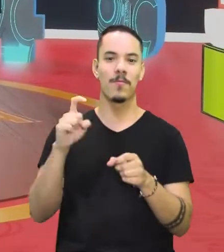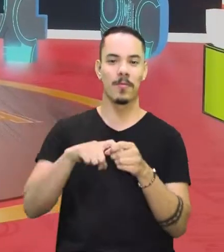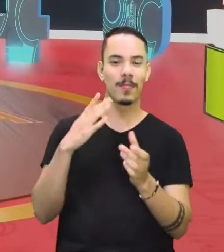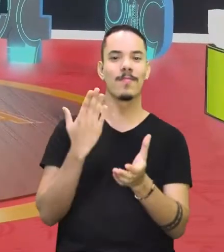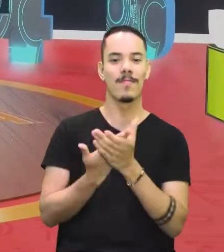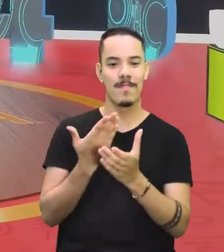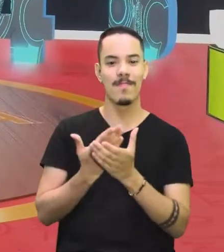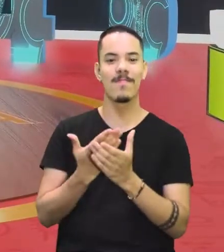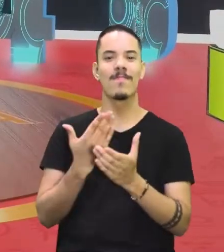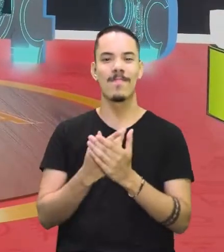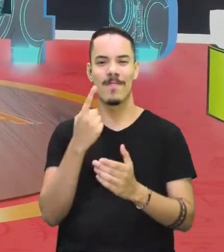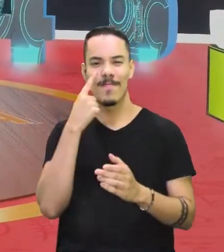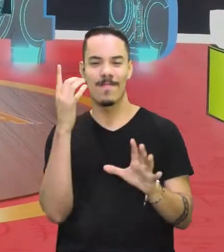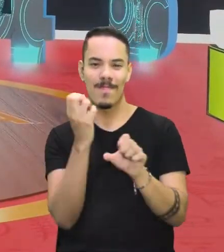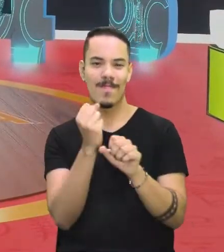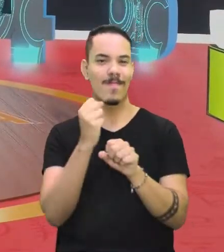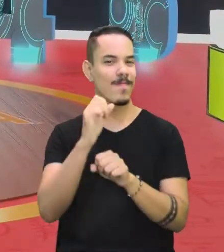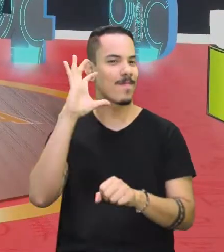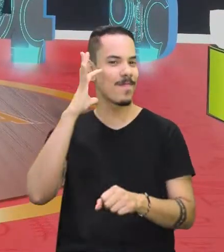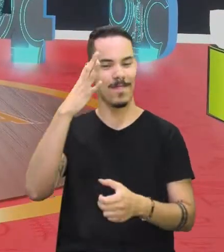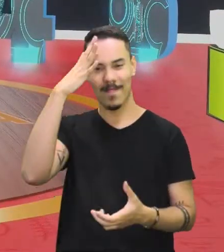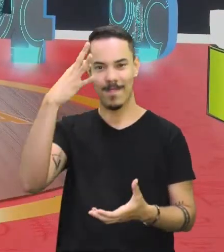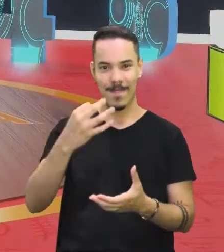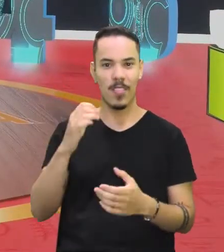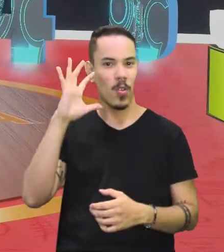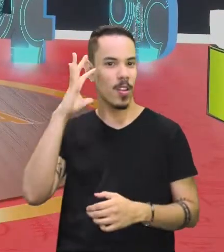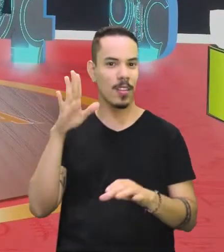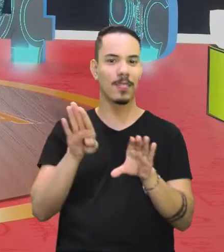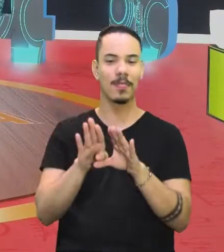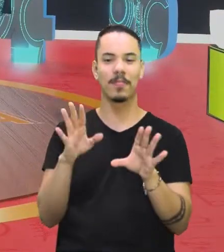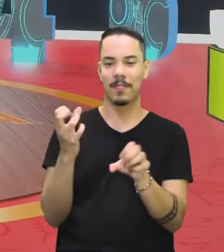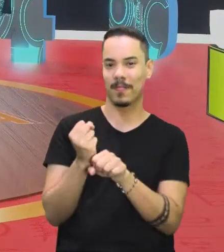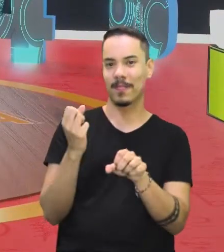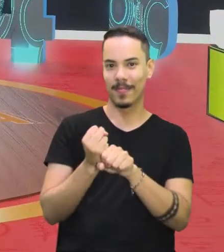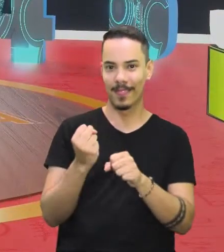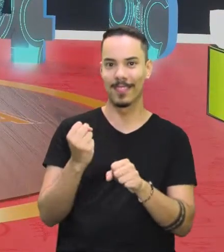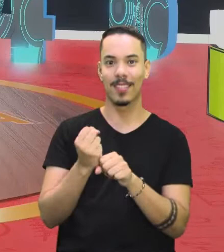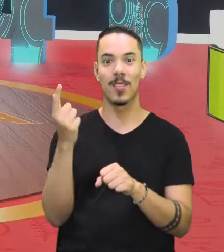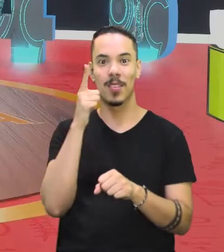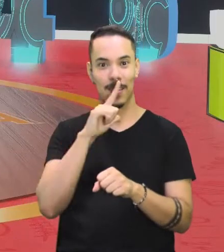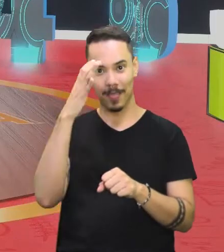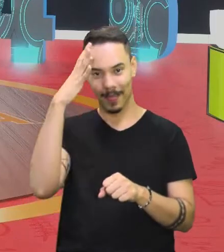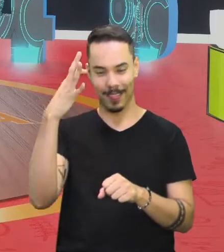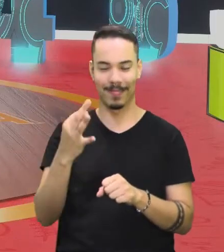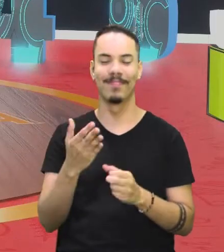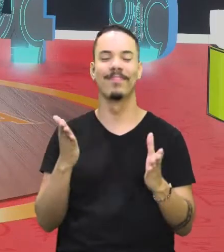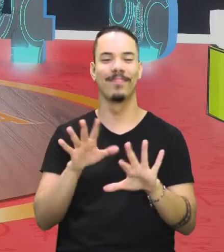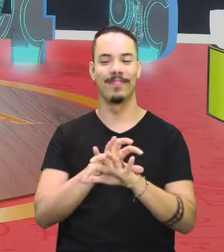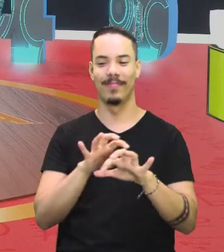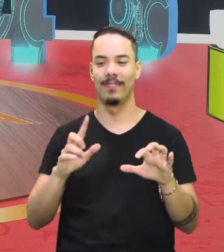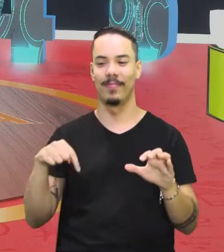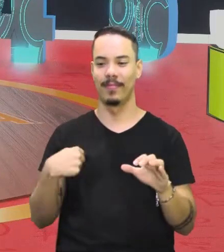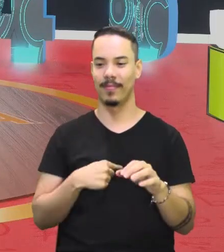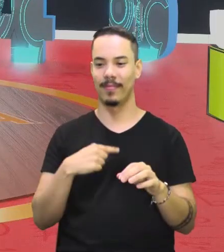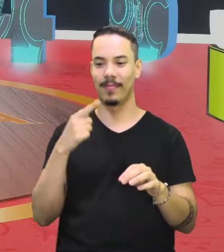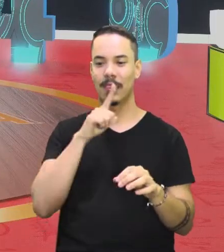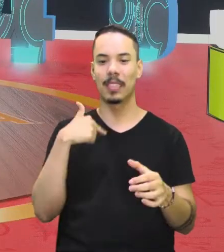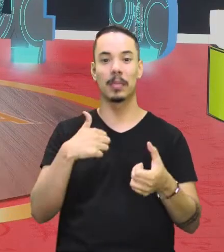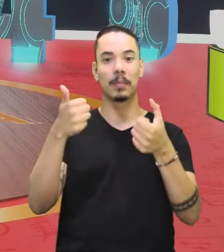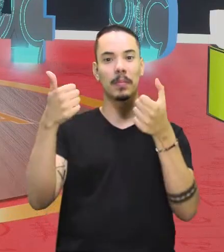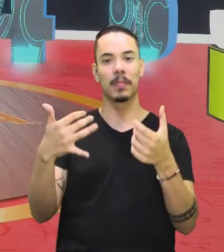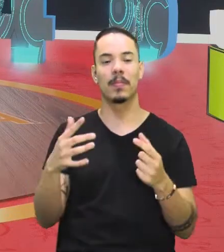Vou resolver calcular e interpretar. Vou resolver calcular e interpretar. E assim a gente tá nessa pegada falando